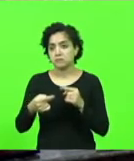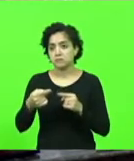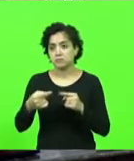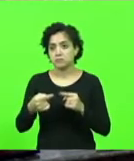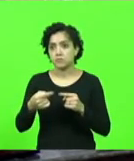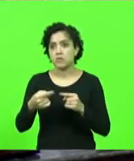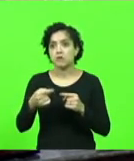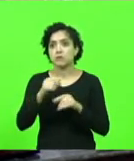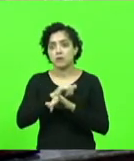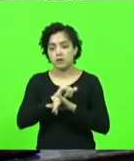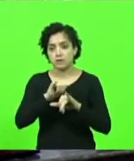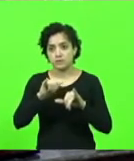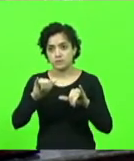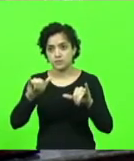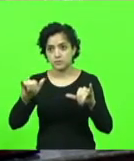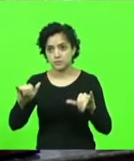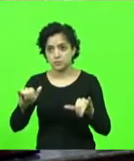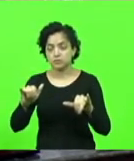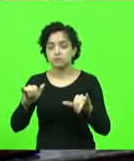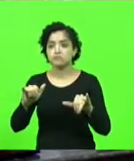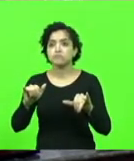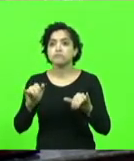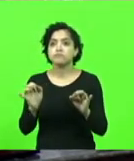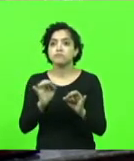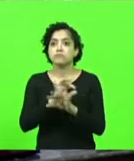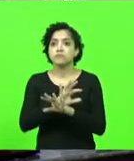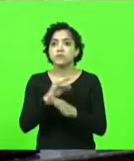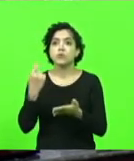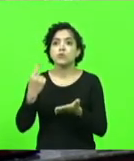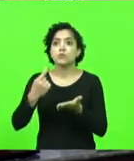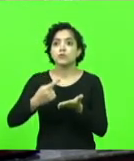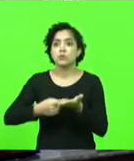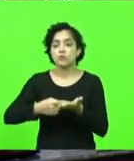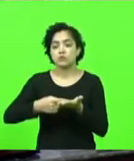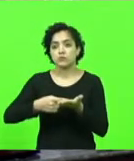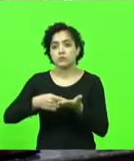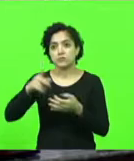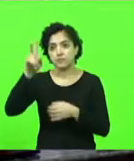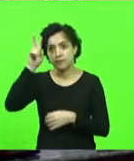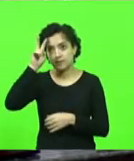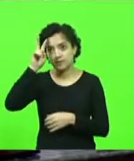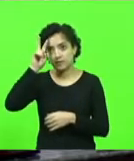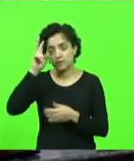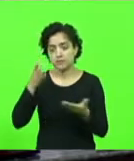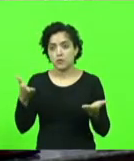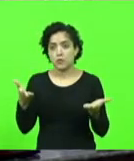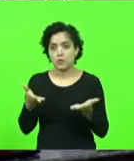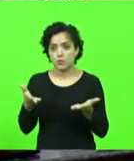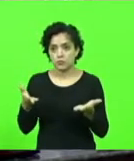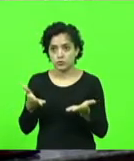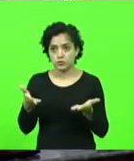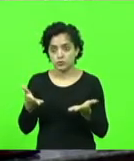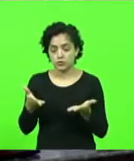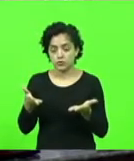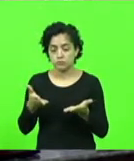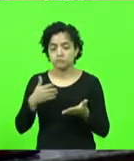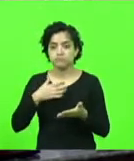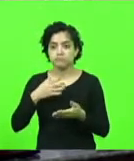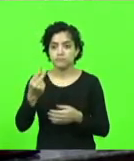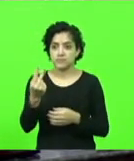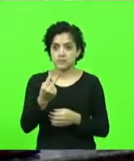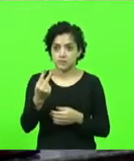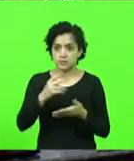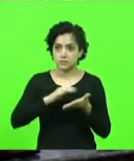o senhor presidente dentro de encerrar a sessão colocou outra ordinária para quinta-feira no horário regimental para cortar o